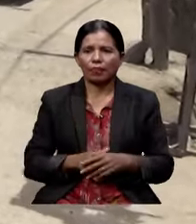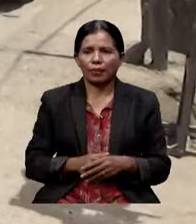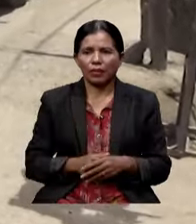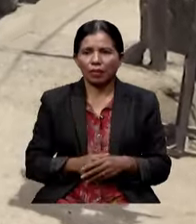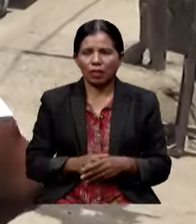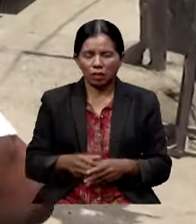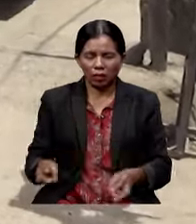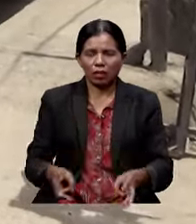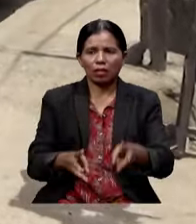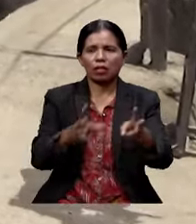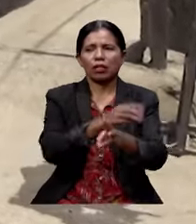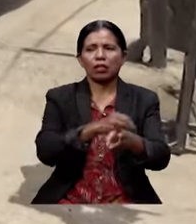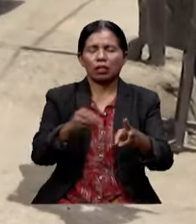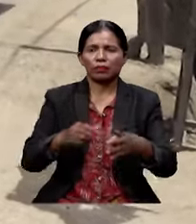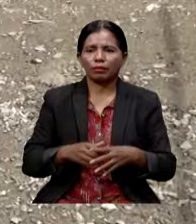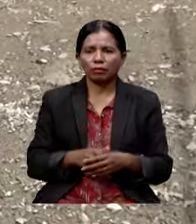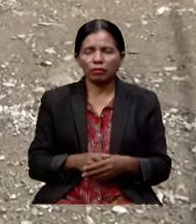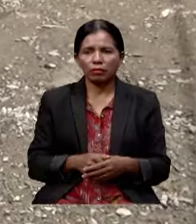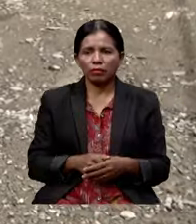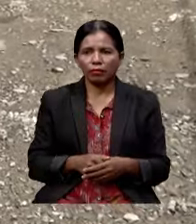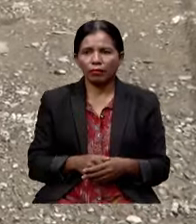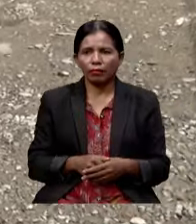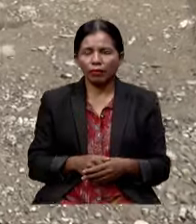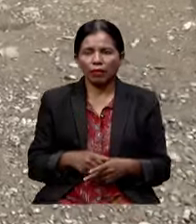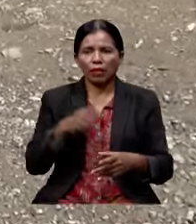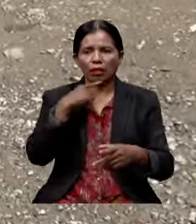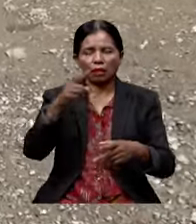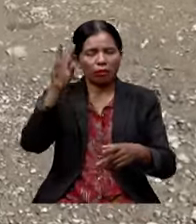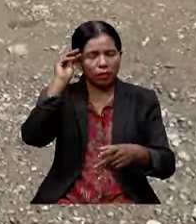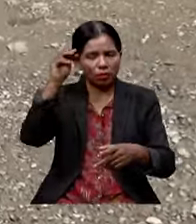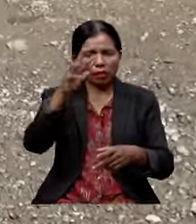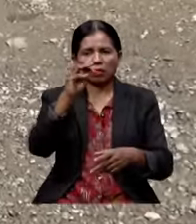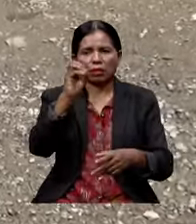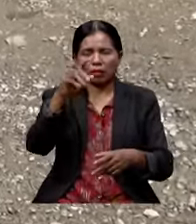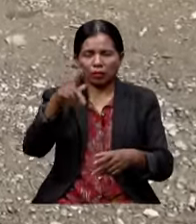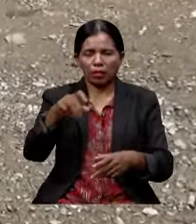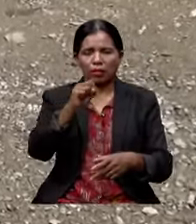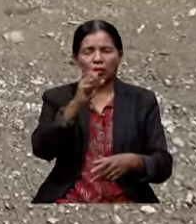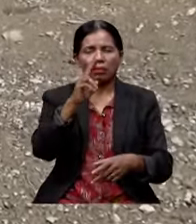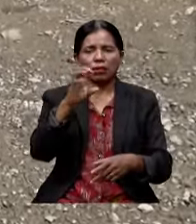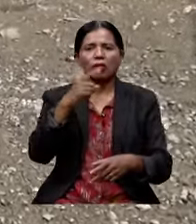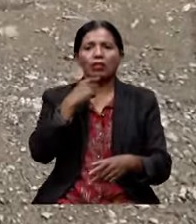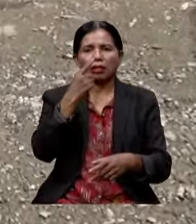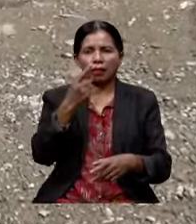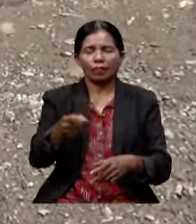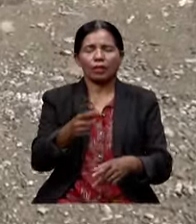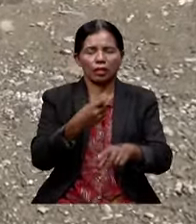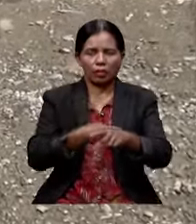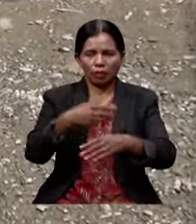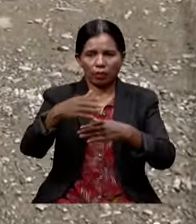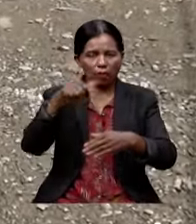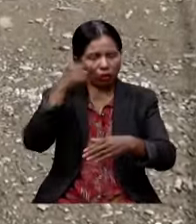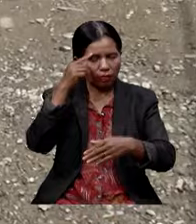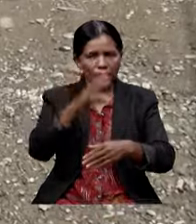da lancira, né? Lanço a tiro. A tamba preocupação, né? Ministro de Obras Públicas, Samuel Marçal, informa e a tempo bada, o